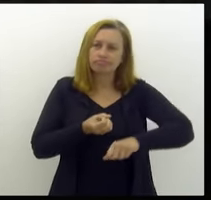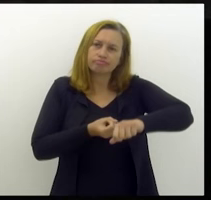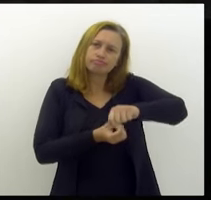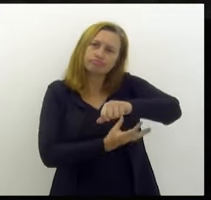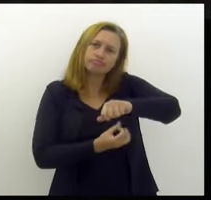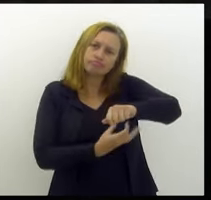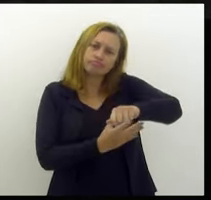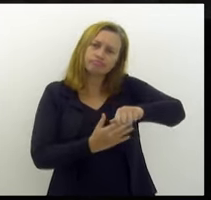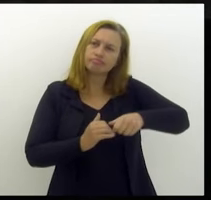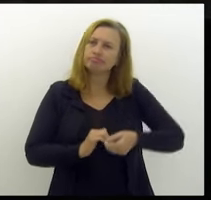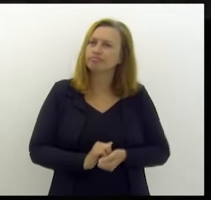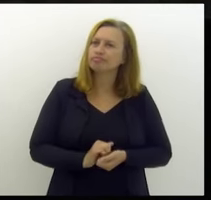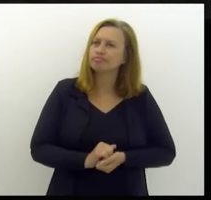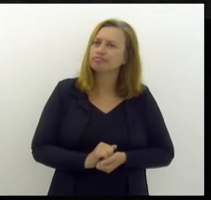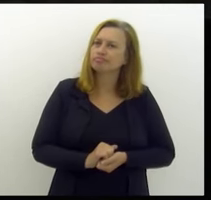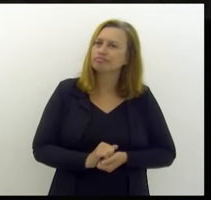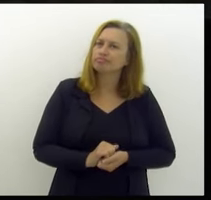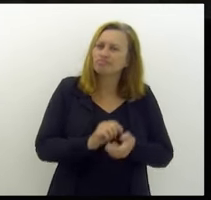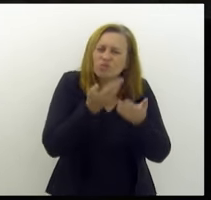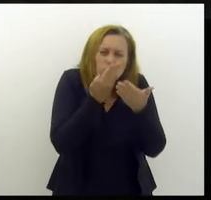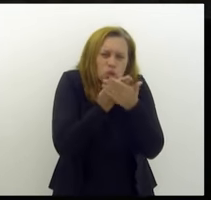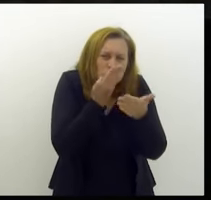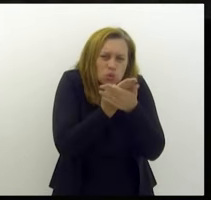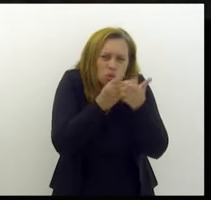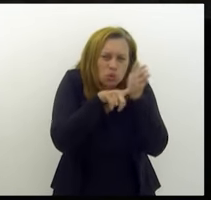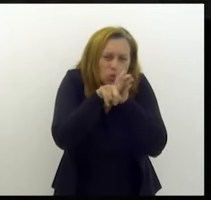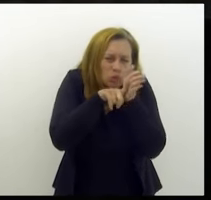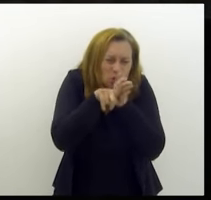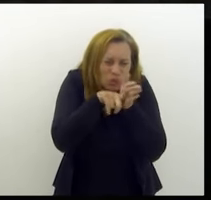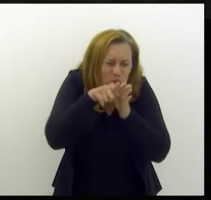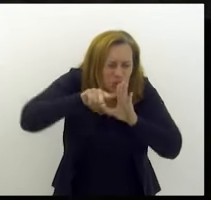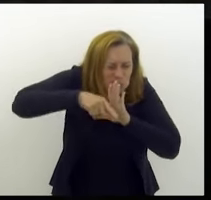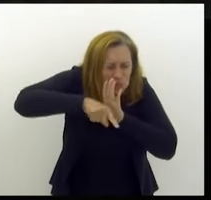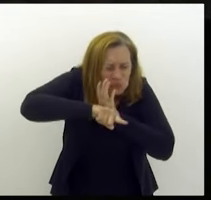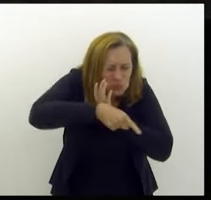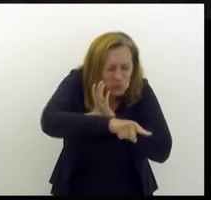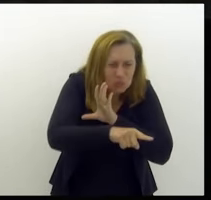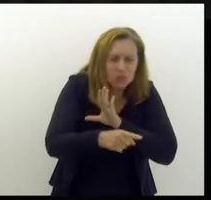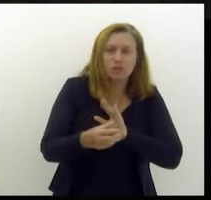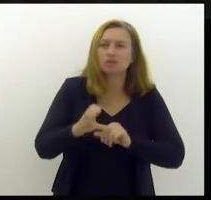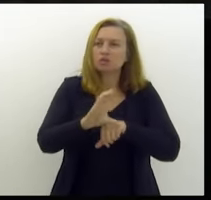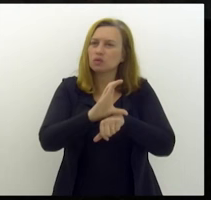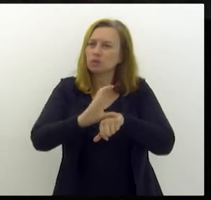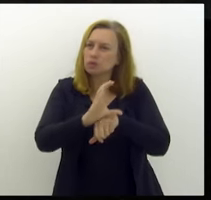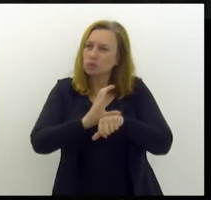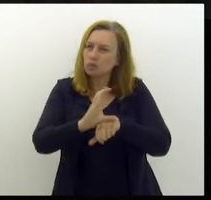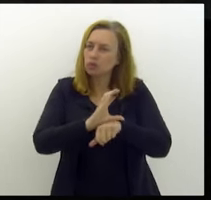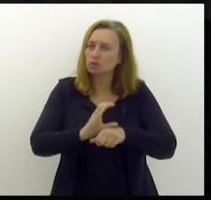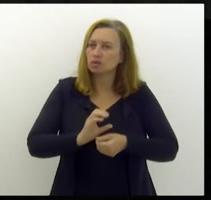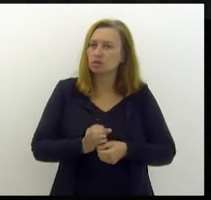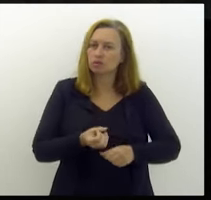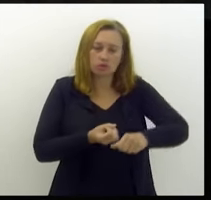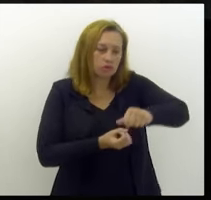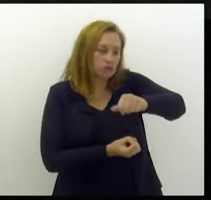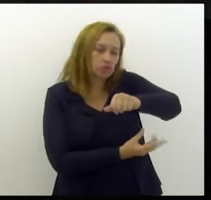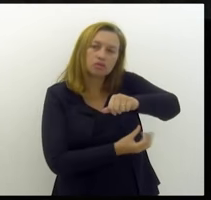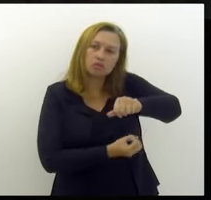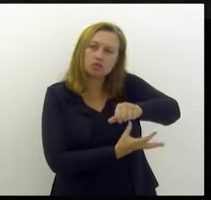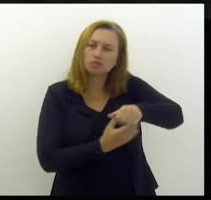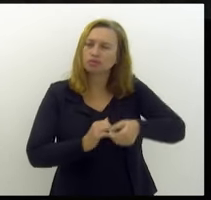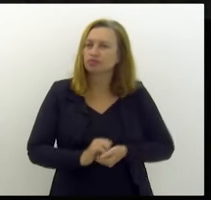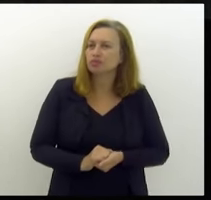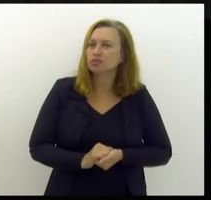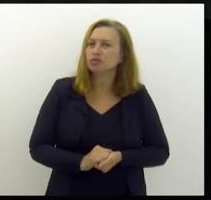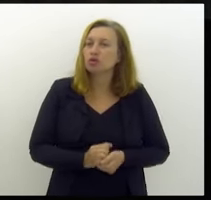nós fomos busquei estudar busquei as informações da Constituição desses fundos para ter uma ideia